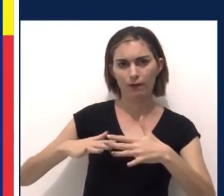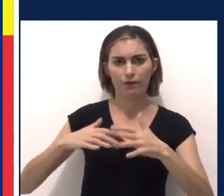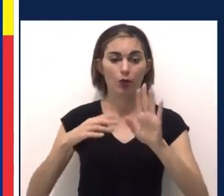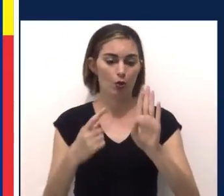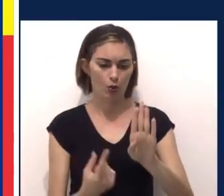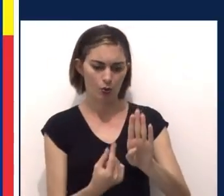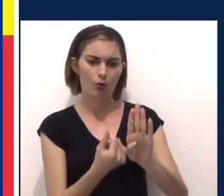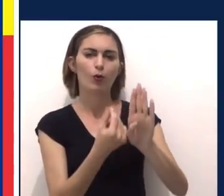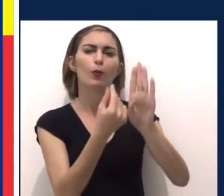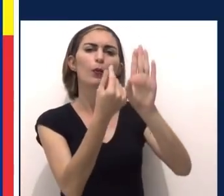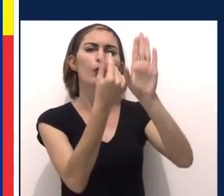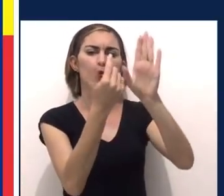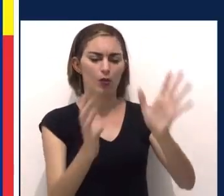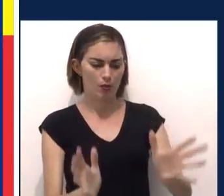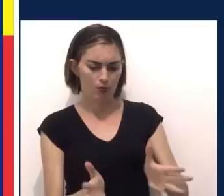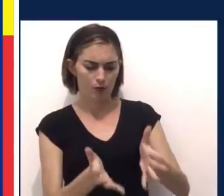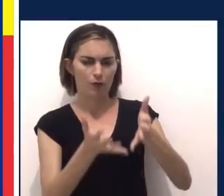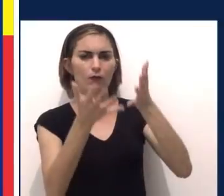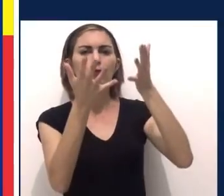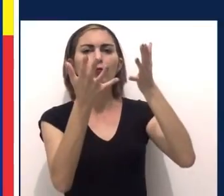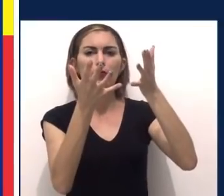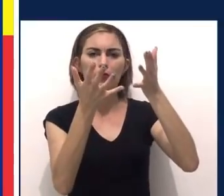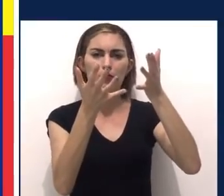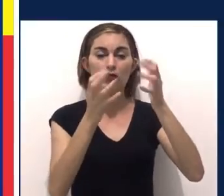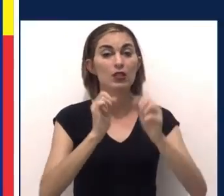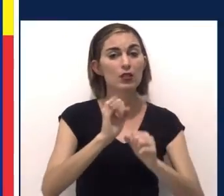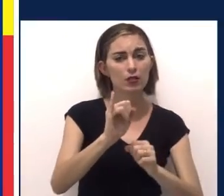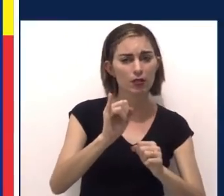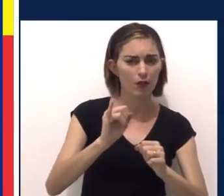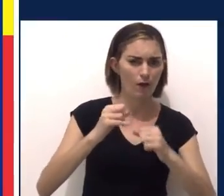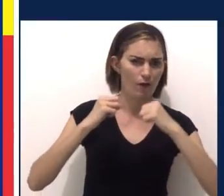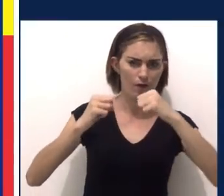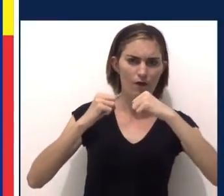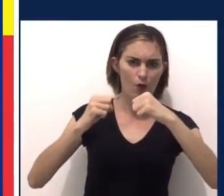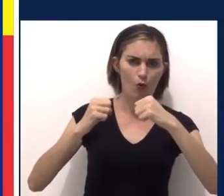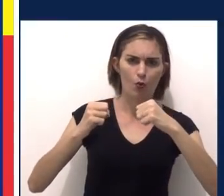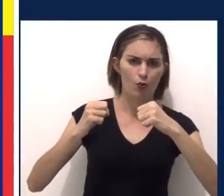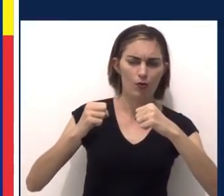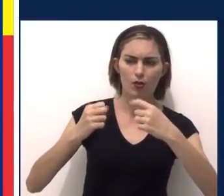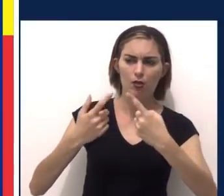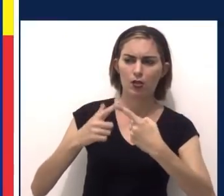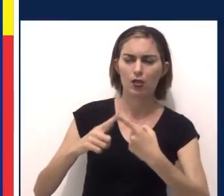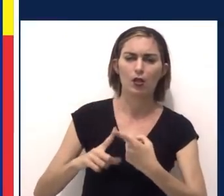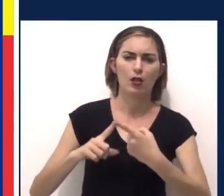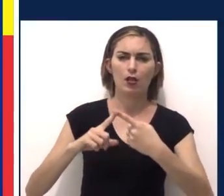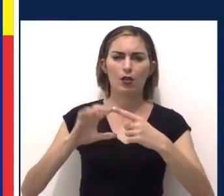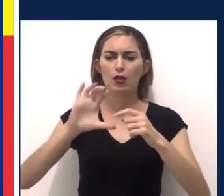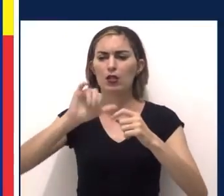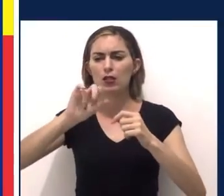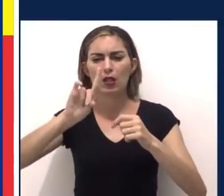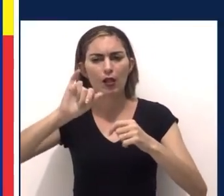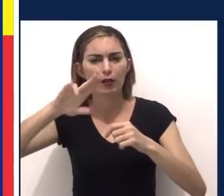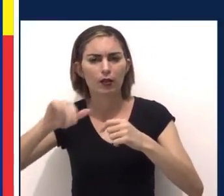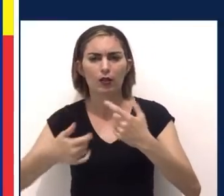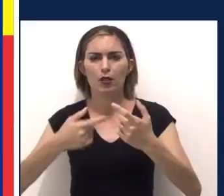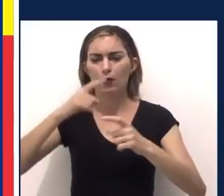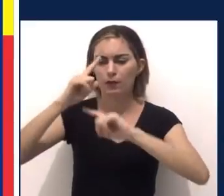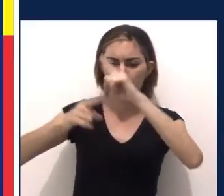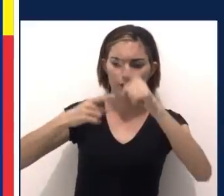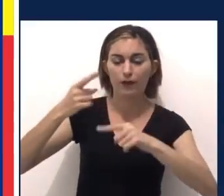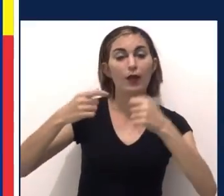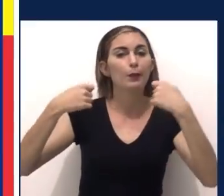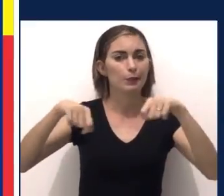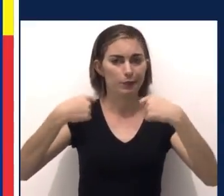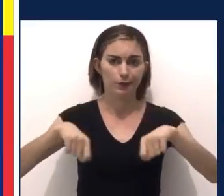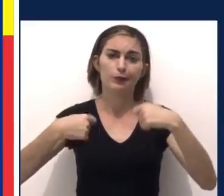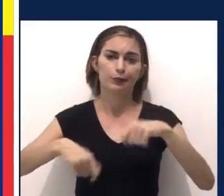os burgueses em ascensão, mas sem força para exercer a sua hegemonia. Então, vai haver a necessidade de